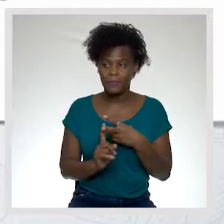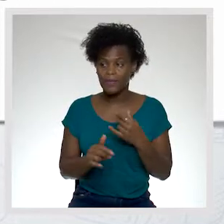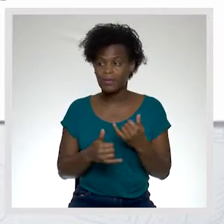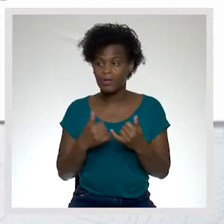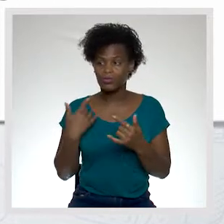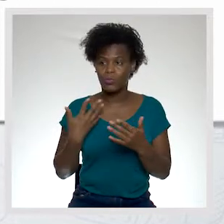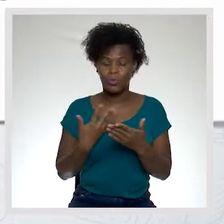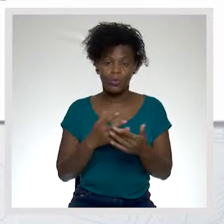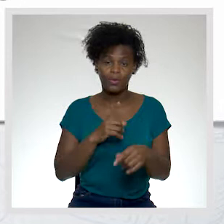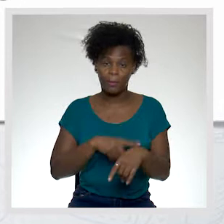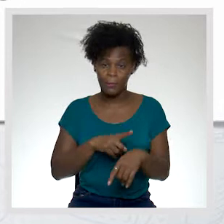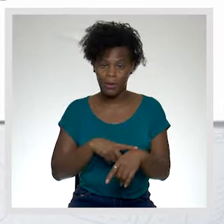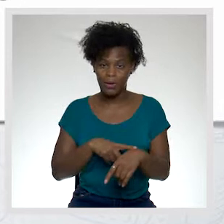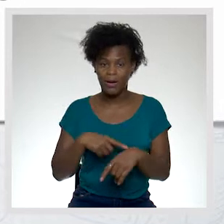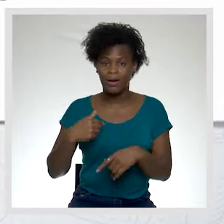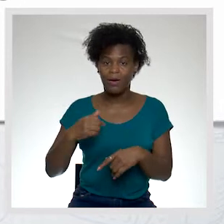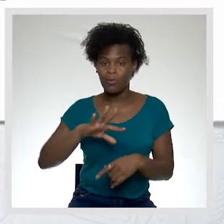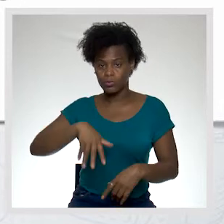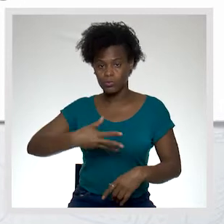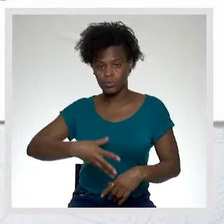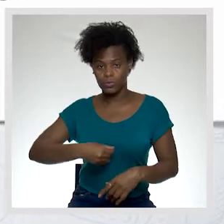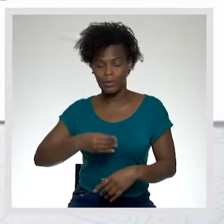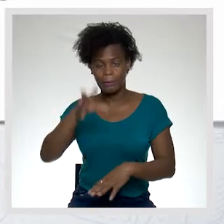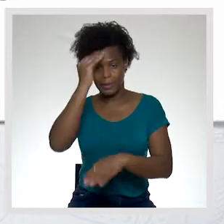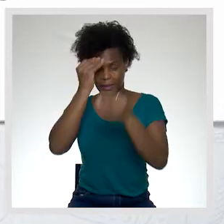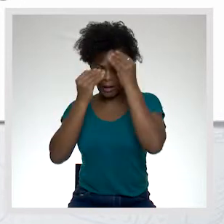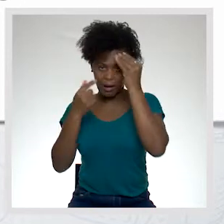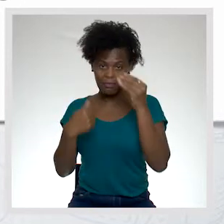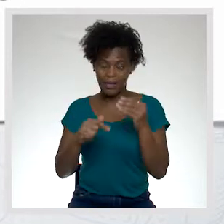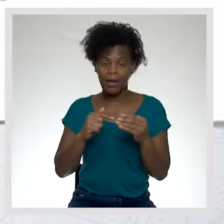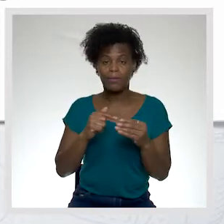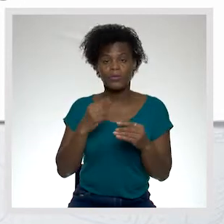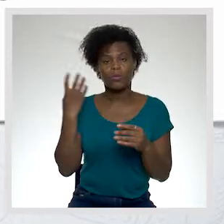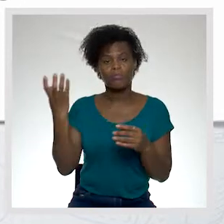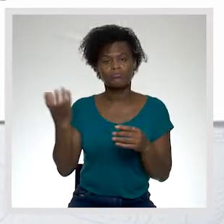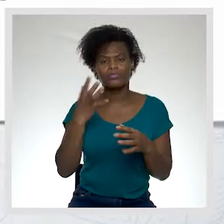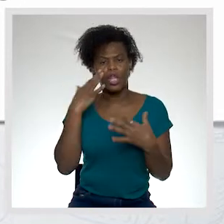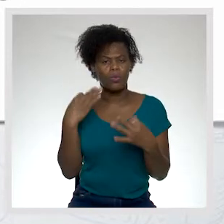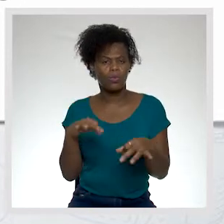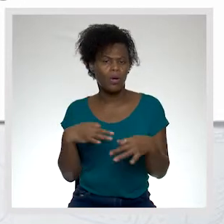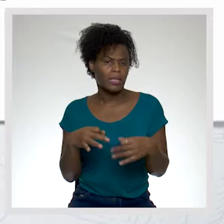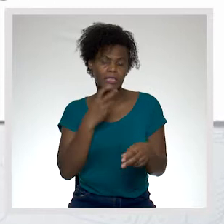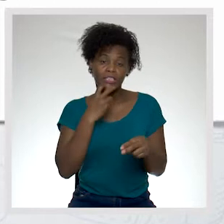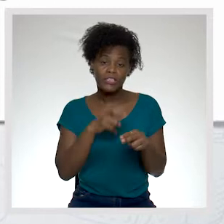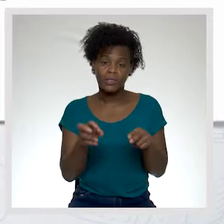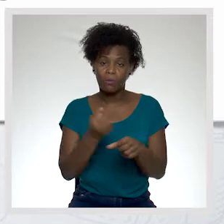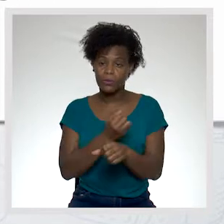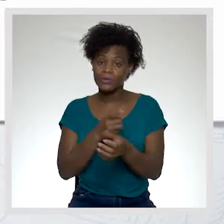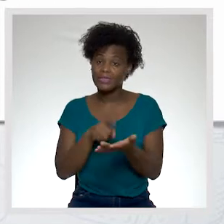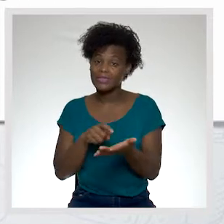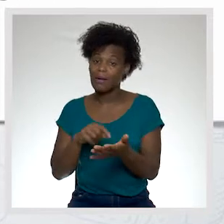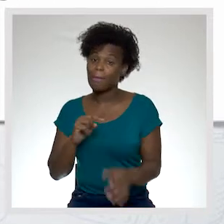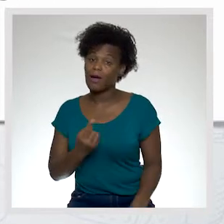Ao longo do tempo, a humanidade aprendeu a obter do meio natural a energia e os produtos necessários à